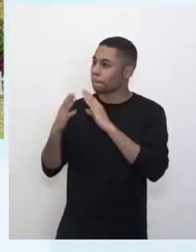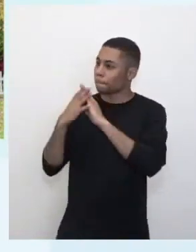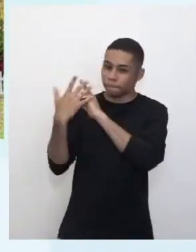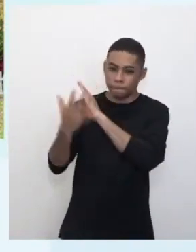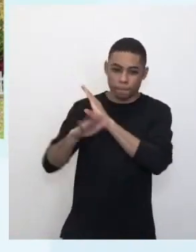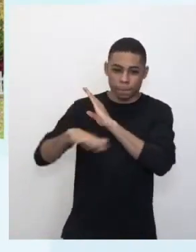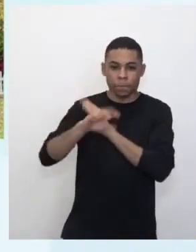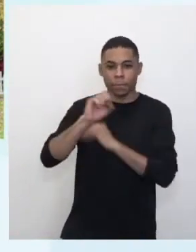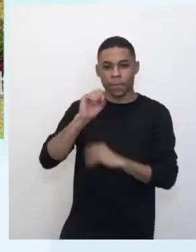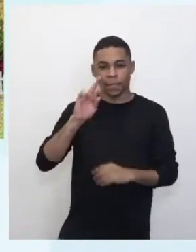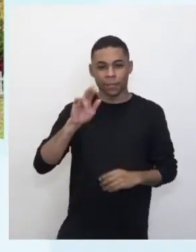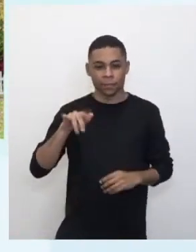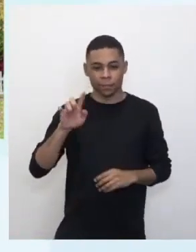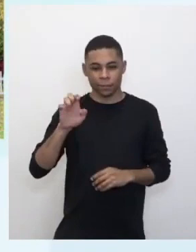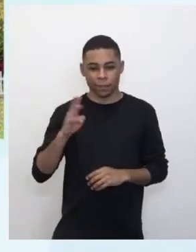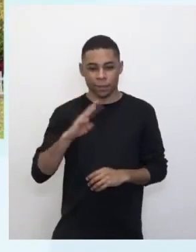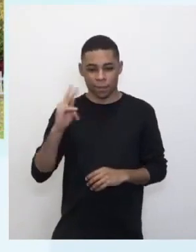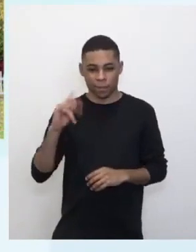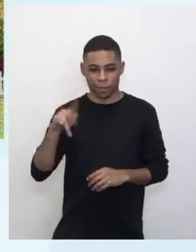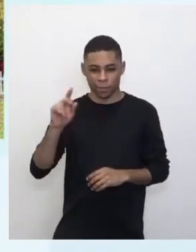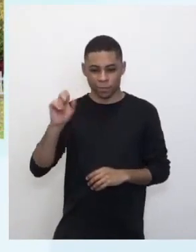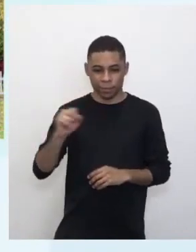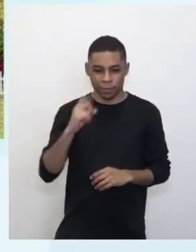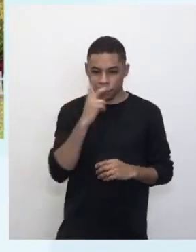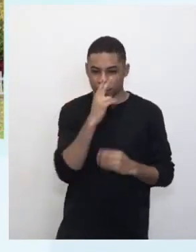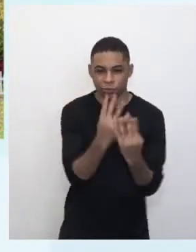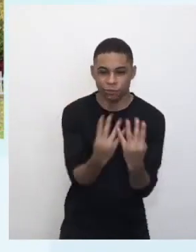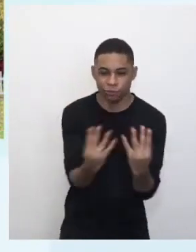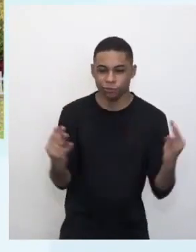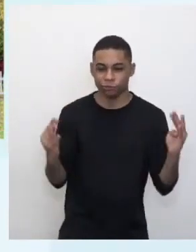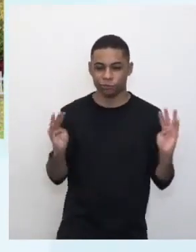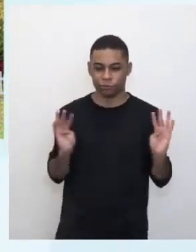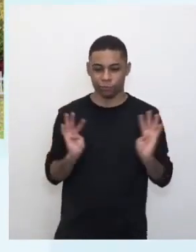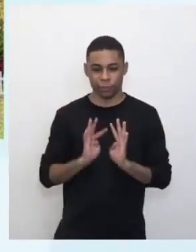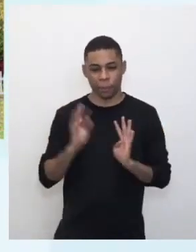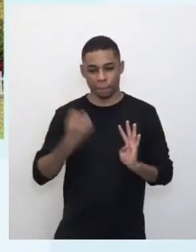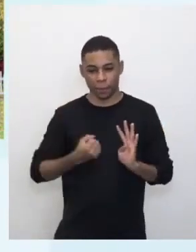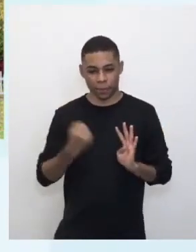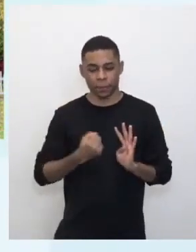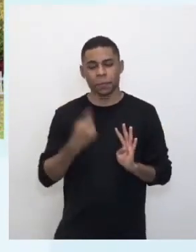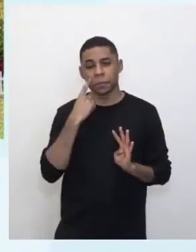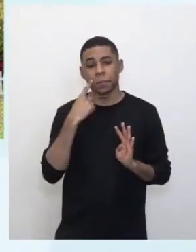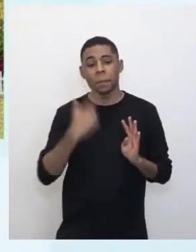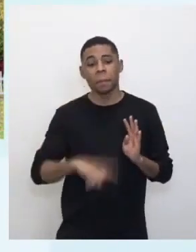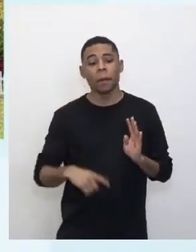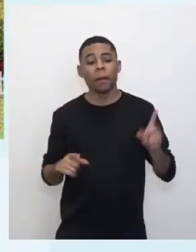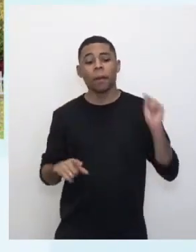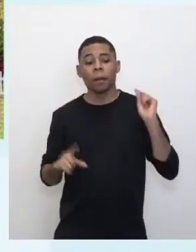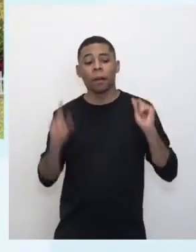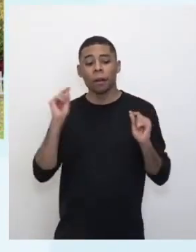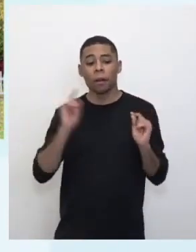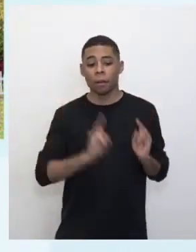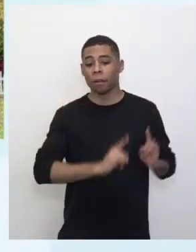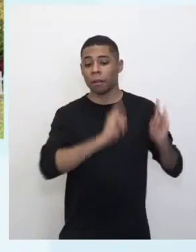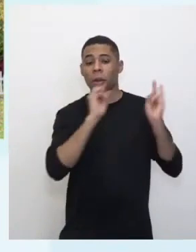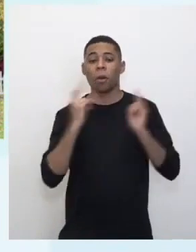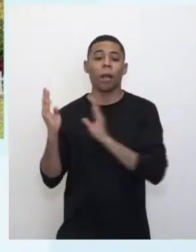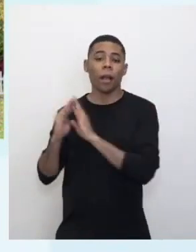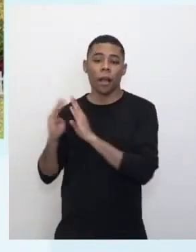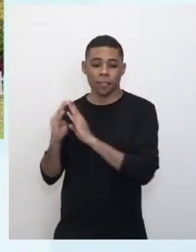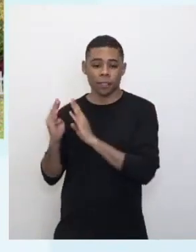aí uma cerca branca, não é isso? Então, temos aí esses dois. Vamos ver o que está subindo aí no chat. House está ganhando